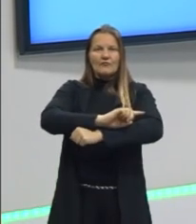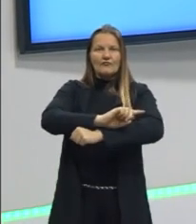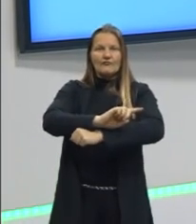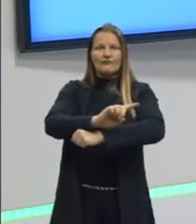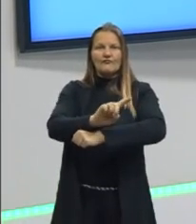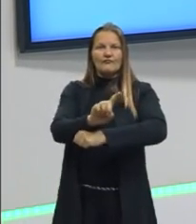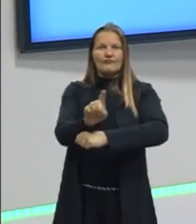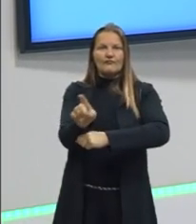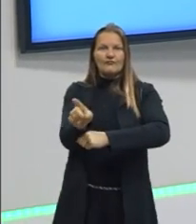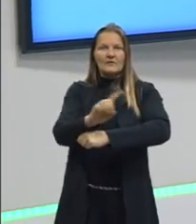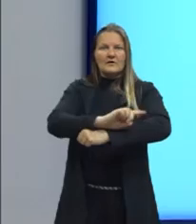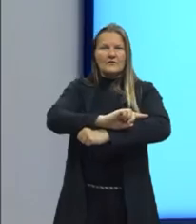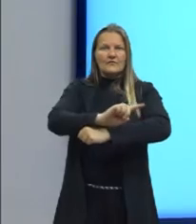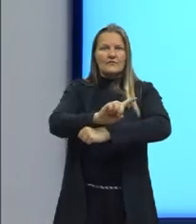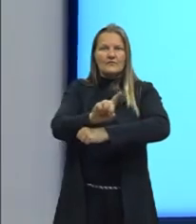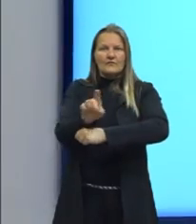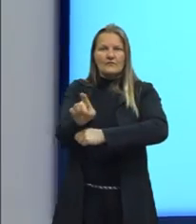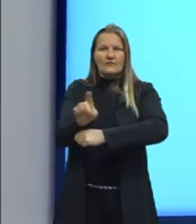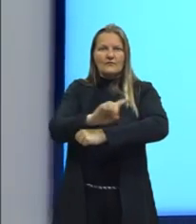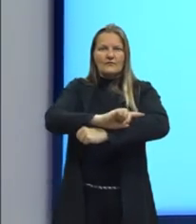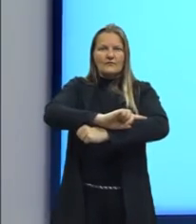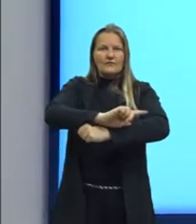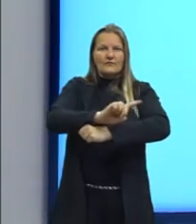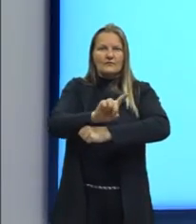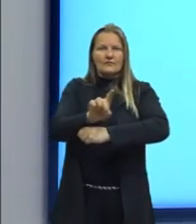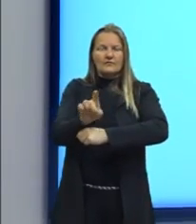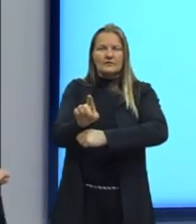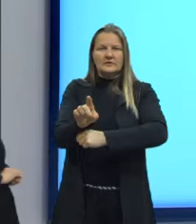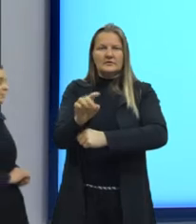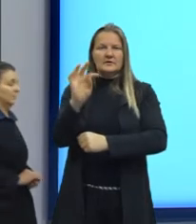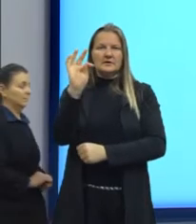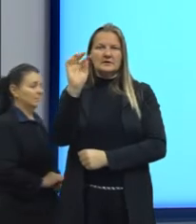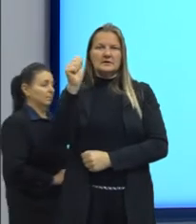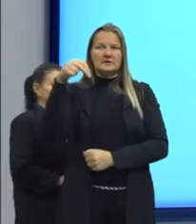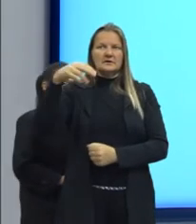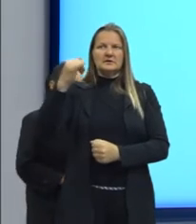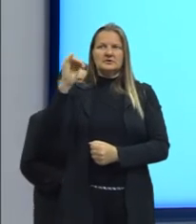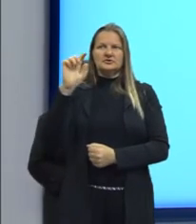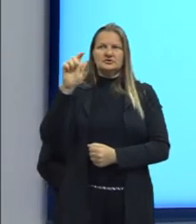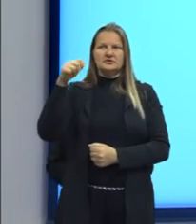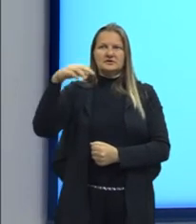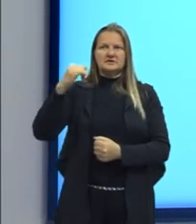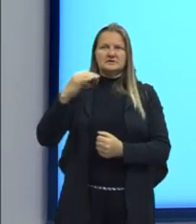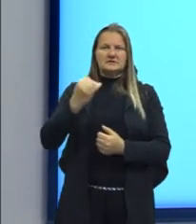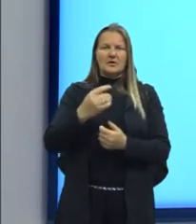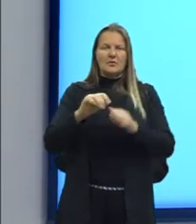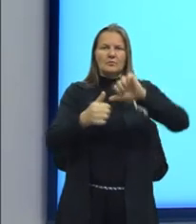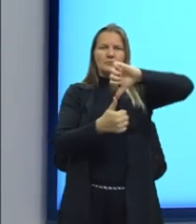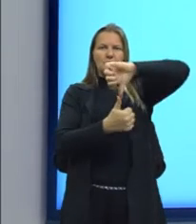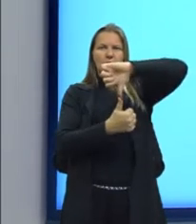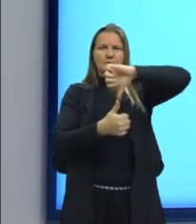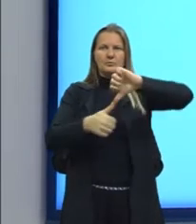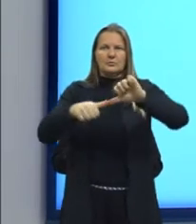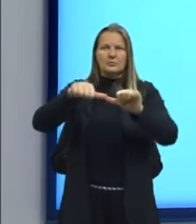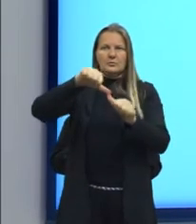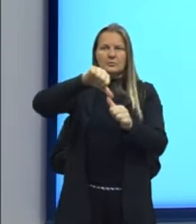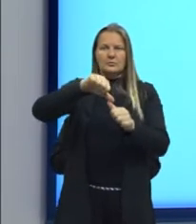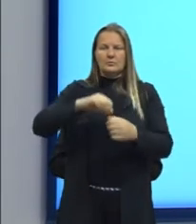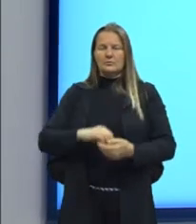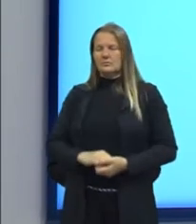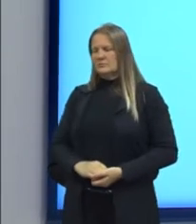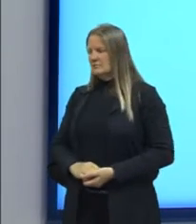e essa velocidade aqui a gente chama de velocidade tangencial é uma velocidade então que vai ser diferente